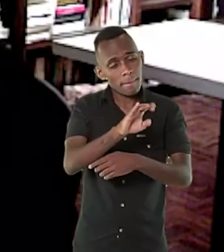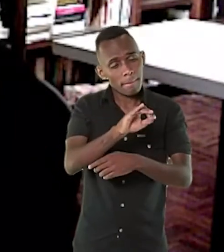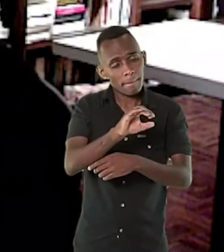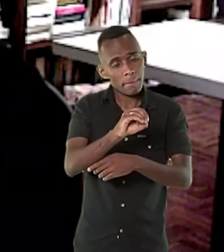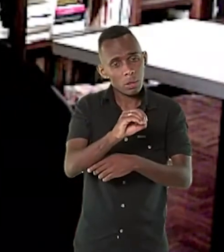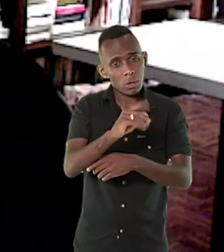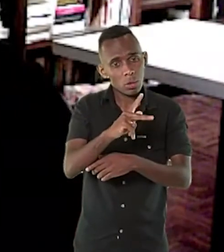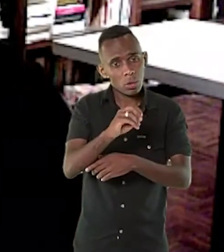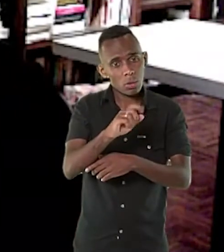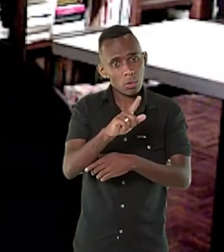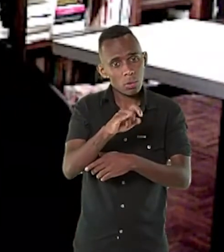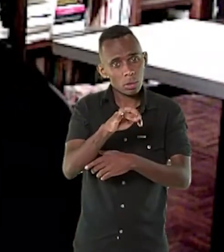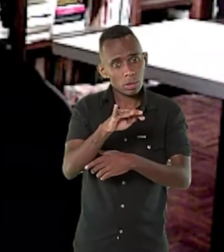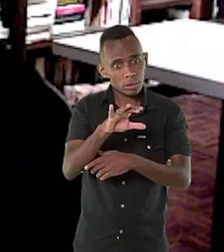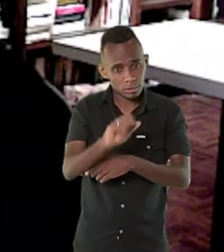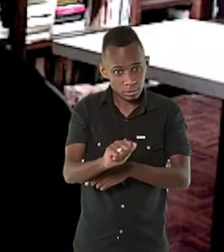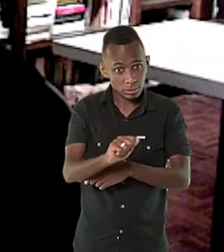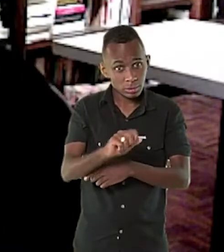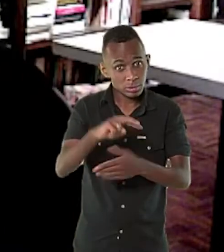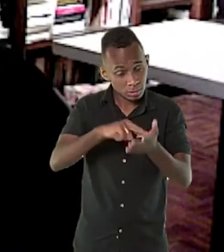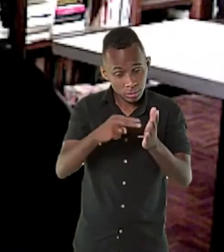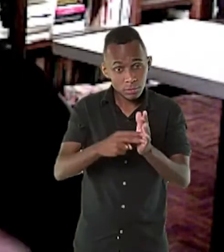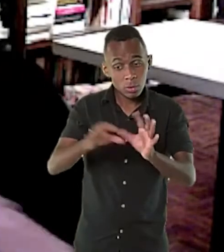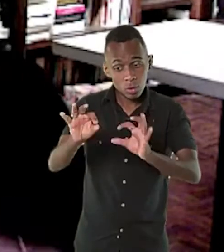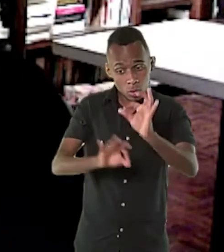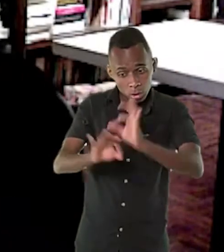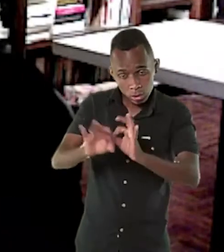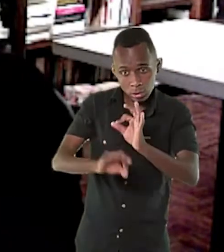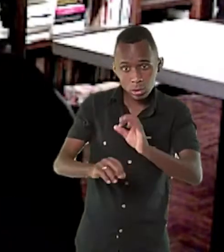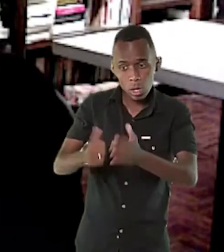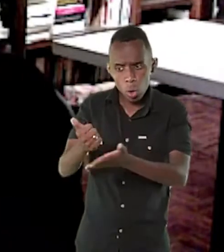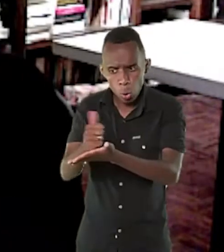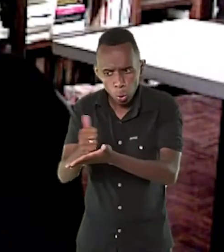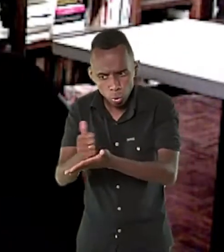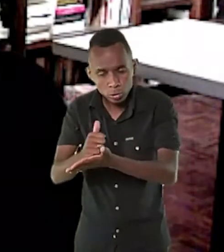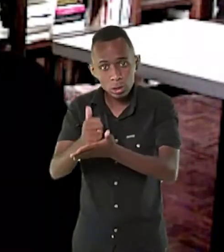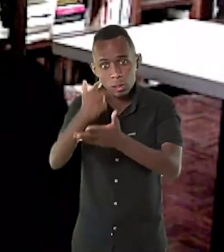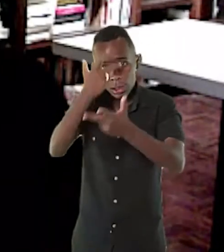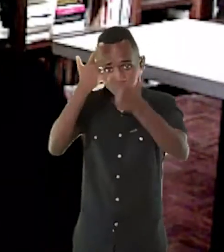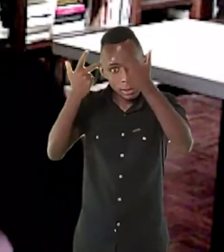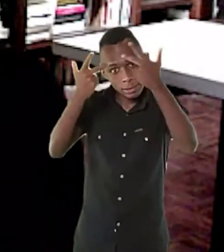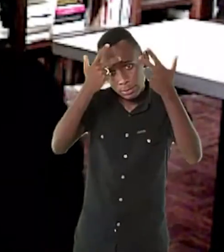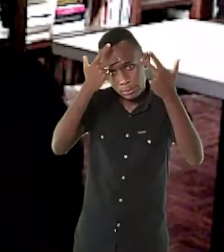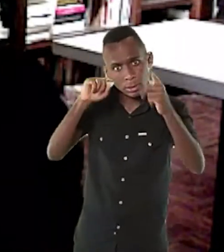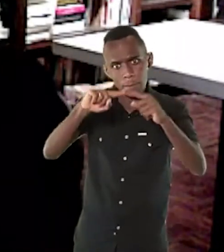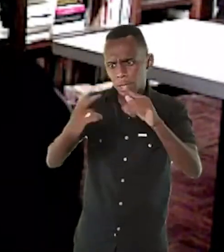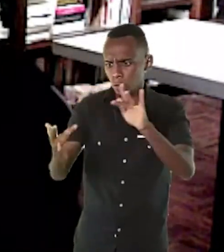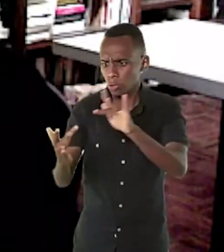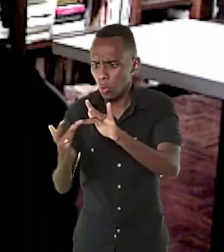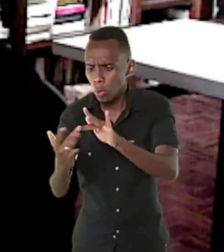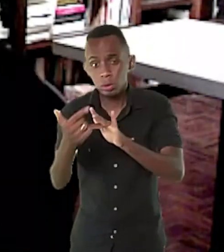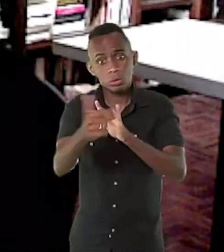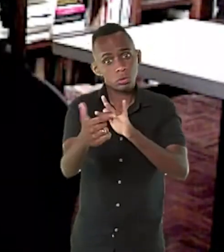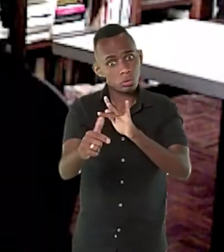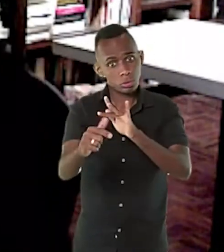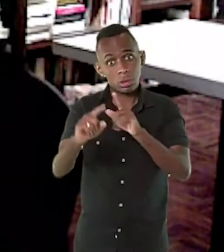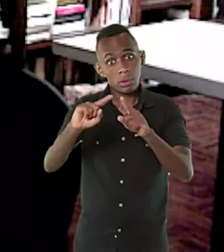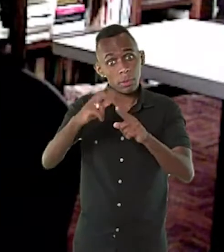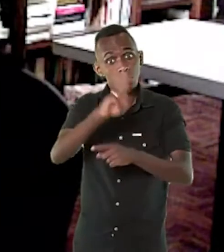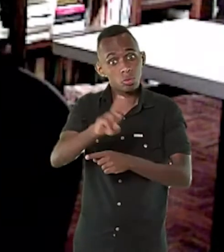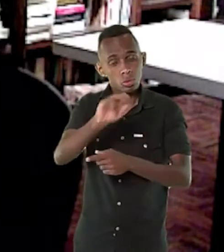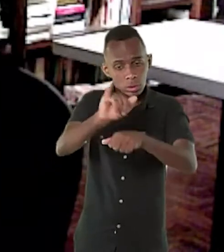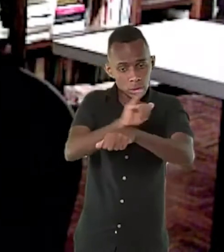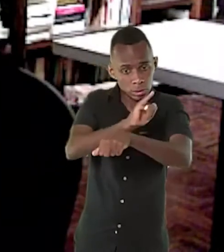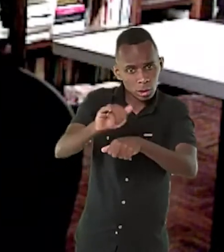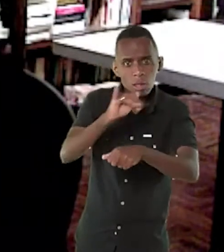porosa, uma política que controla os corpos sem tocá-los, porém inaugurando uma